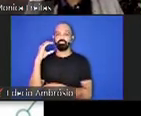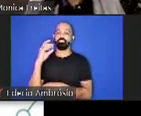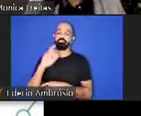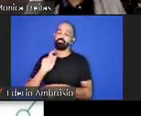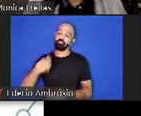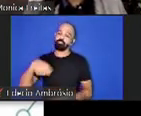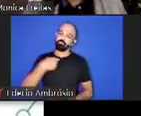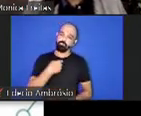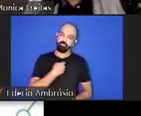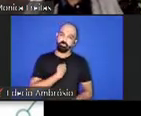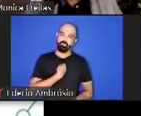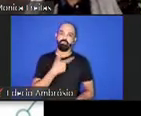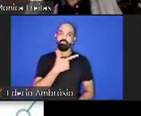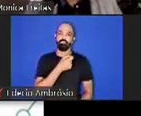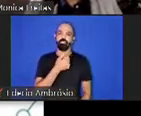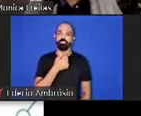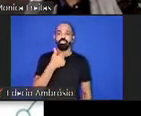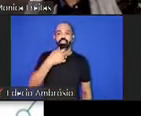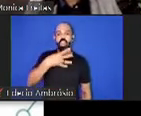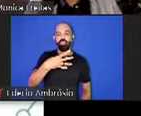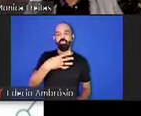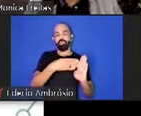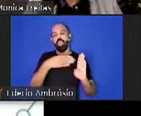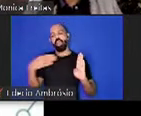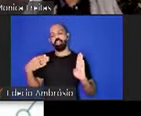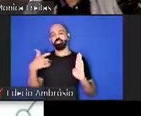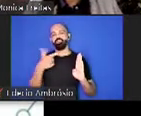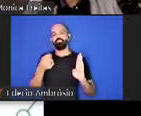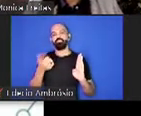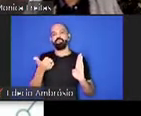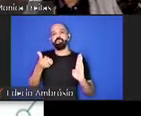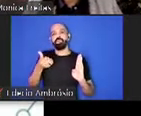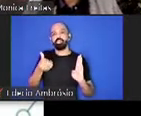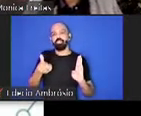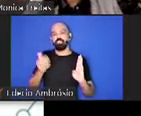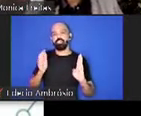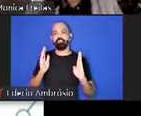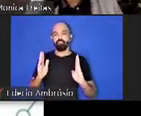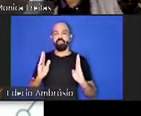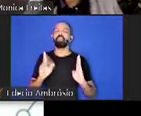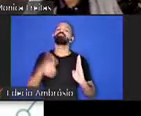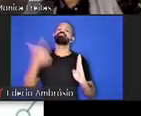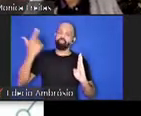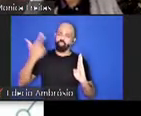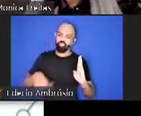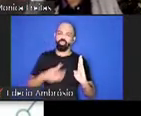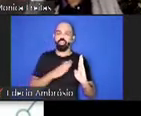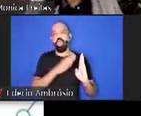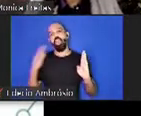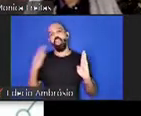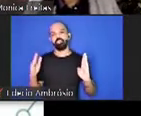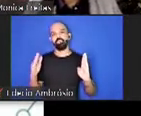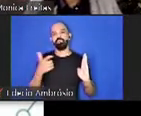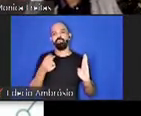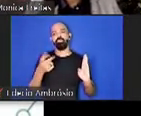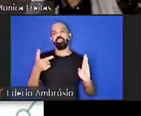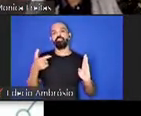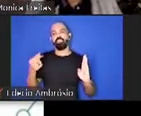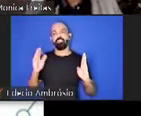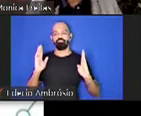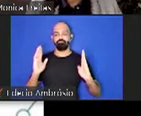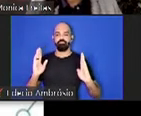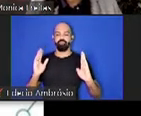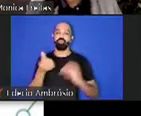2014 até 2016, e depois fui nomeada novamente até 2020, né? Então, 6 anos